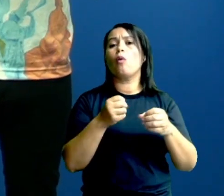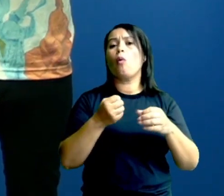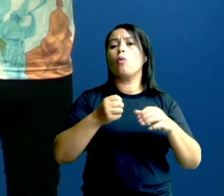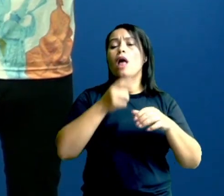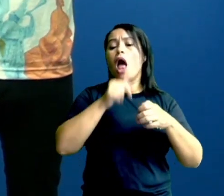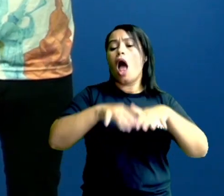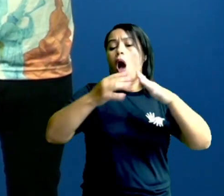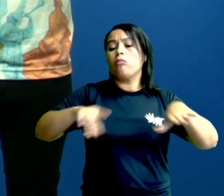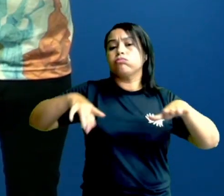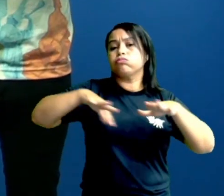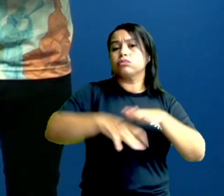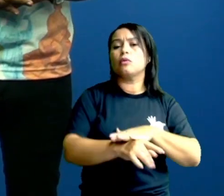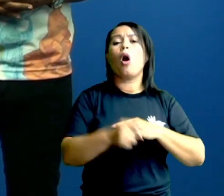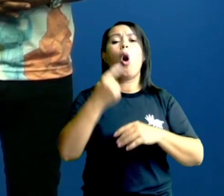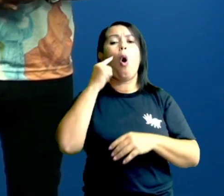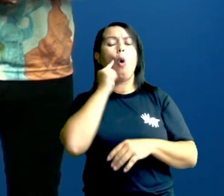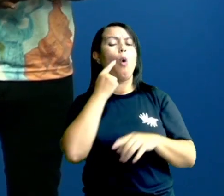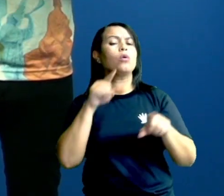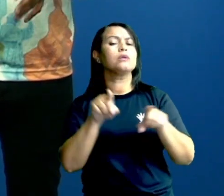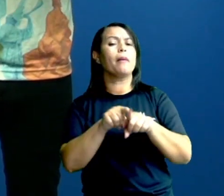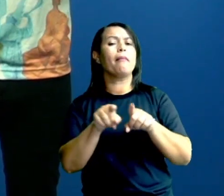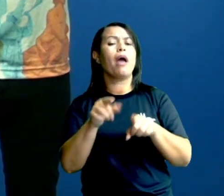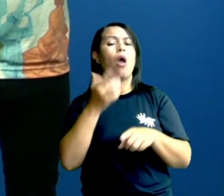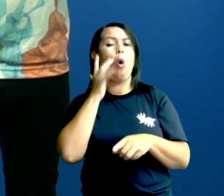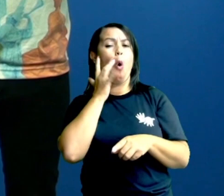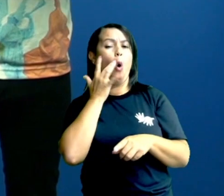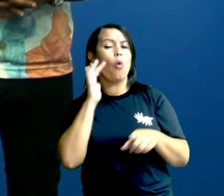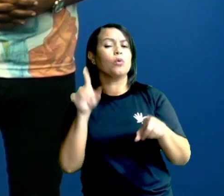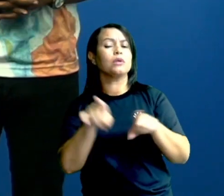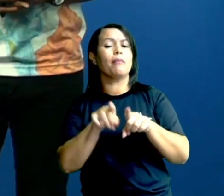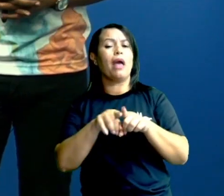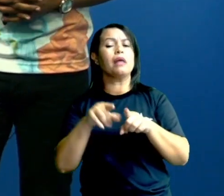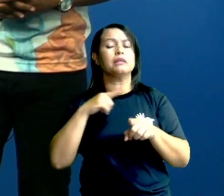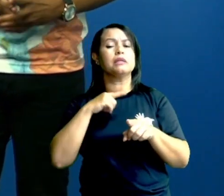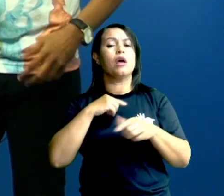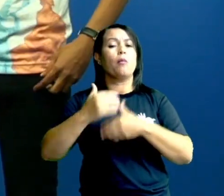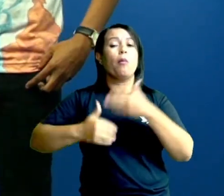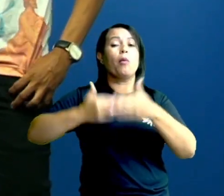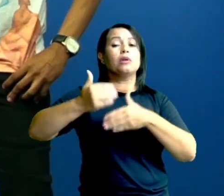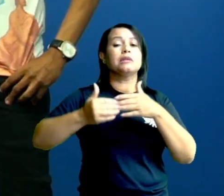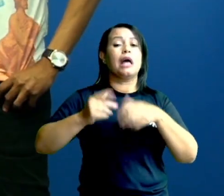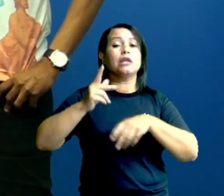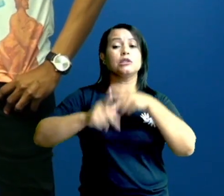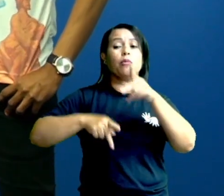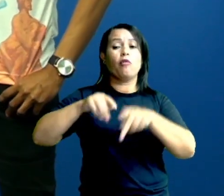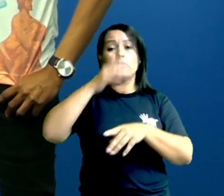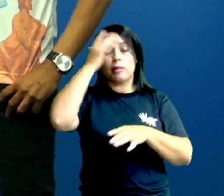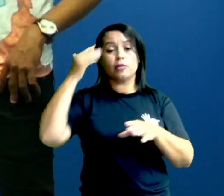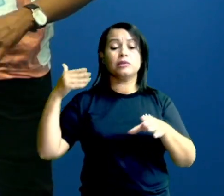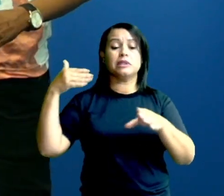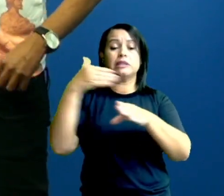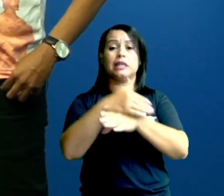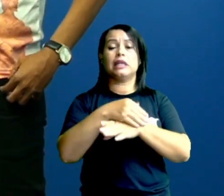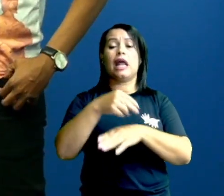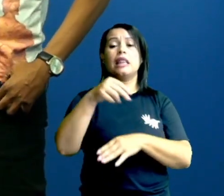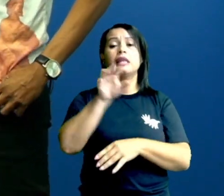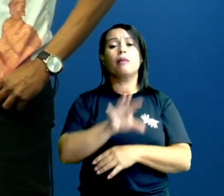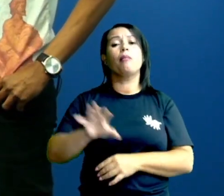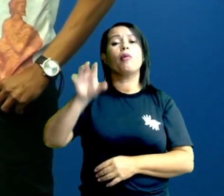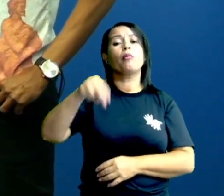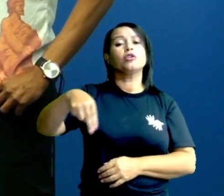associadas e consequentemente também serviria para o processo de povoamento da região norte dá certo